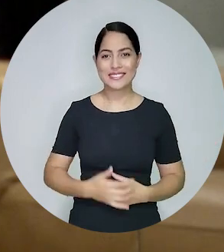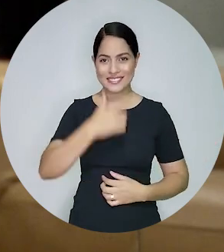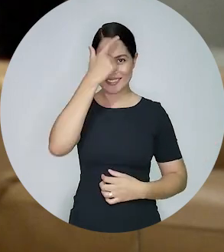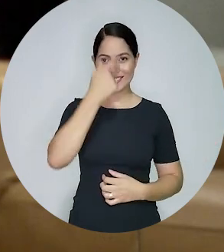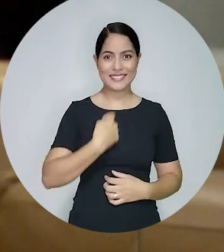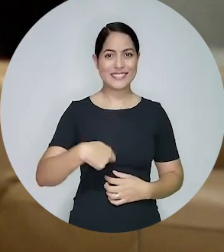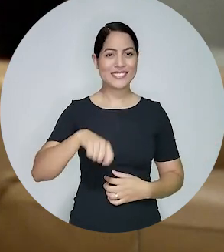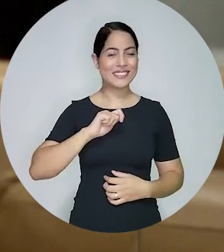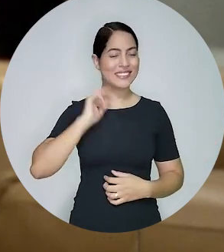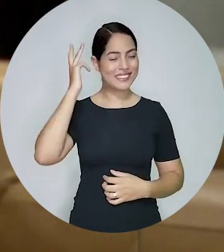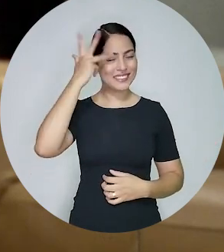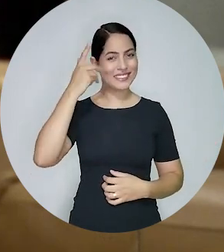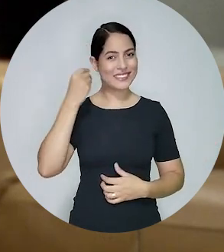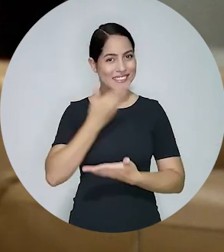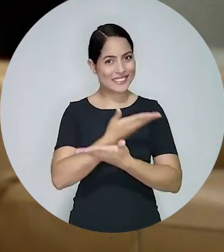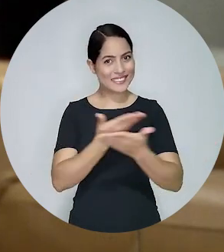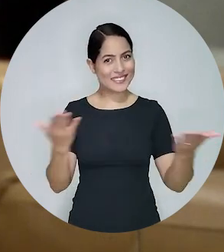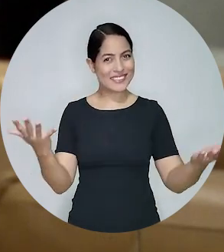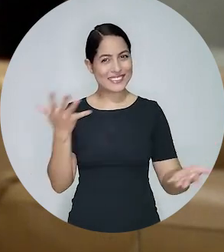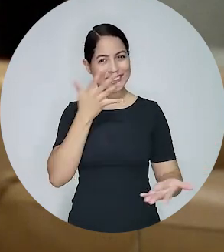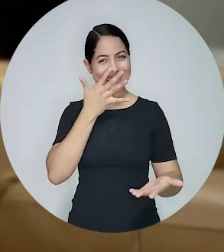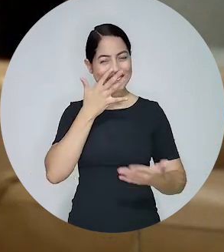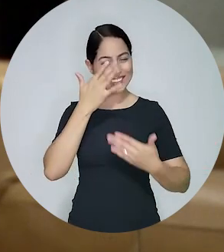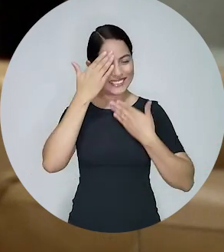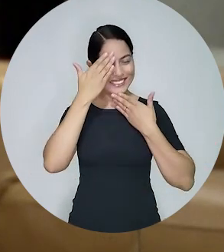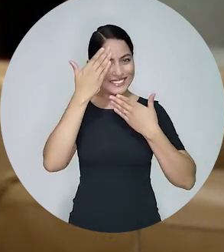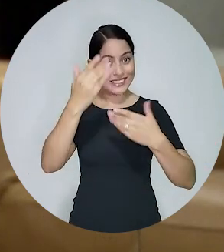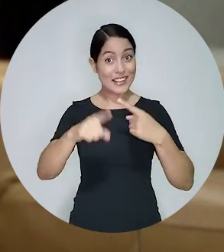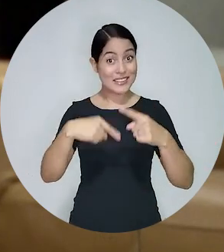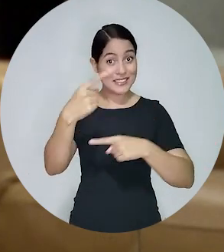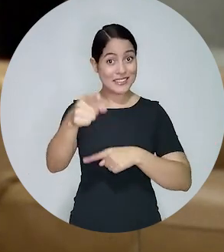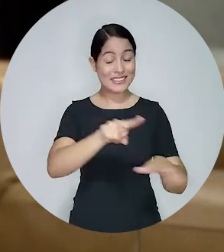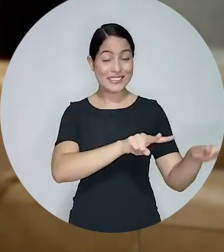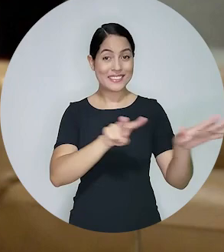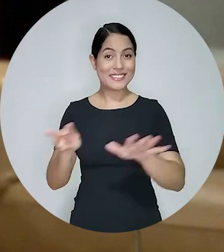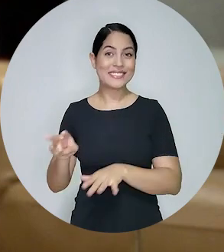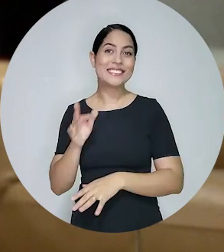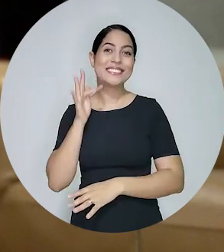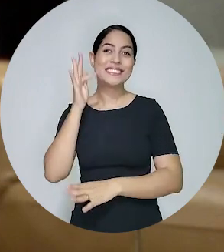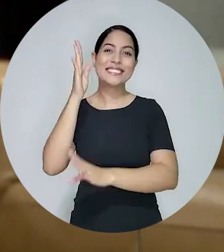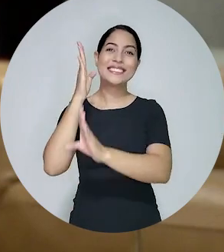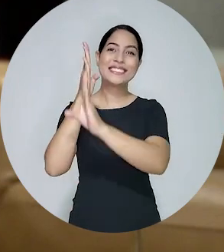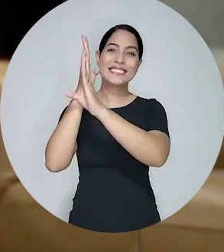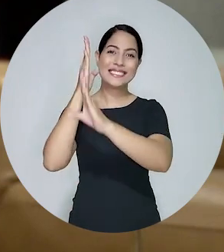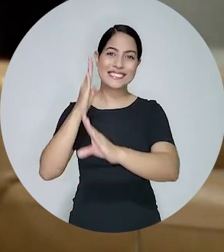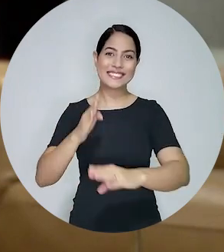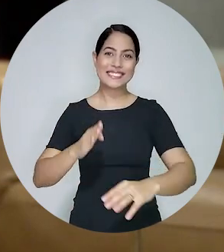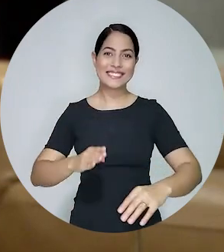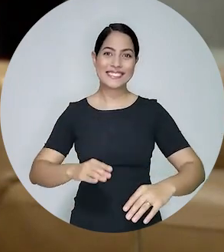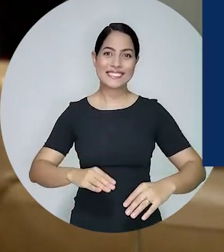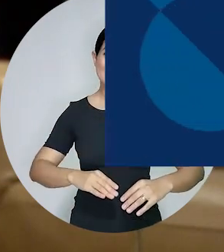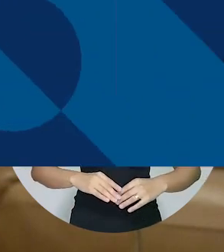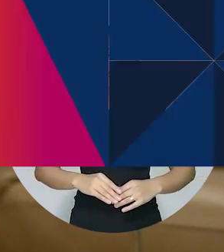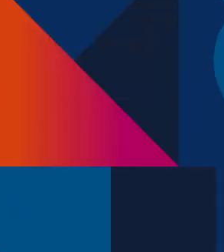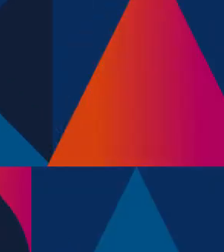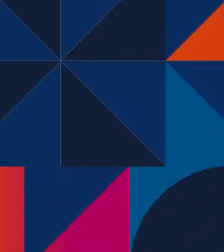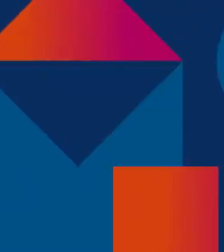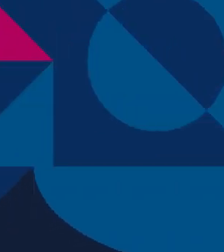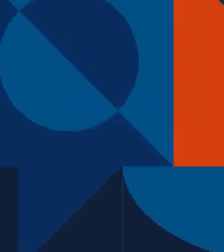da OAB Nacional. Eu sou Mariana Xavier e agradeço pela sua companhia. Te espero na próxima semana. Até lá!